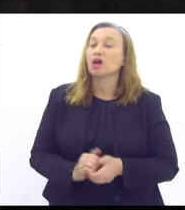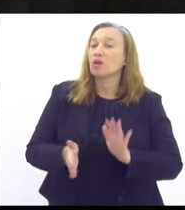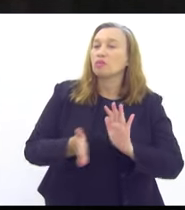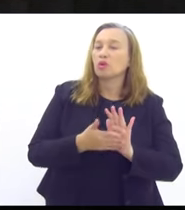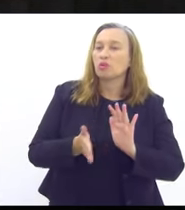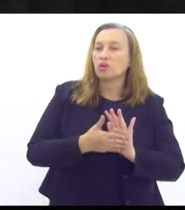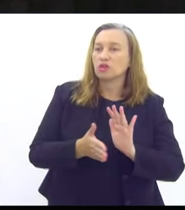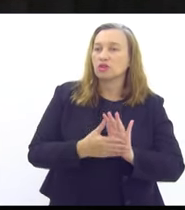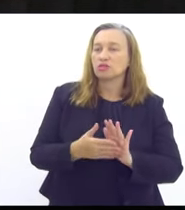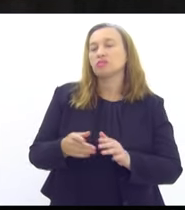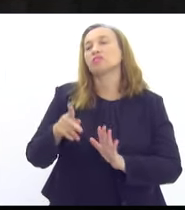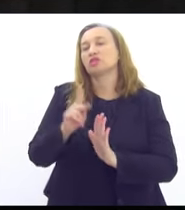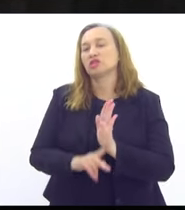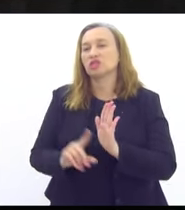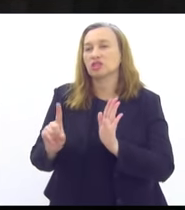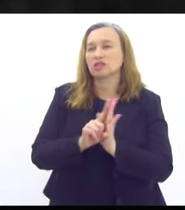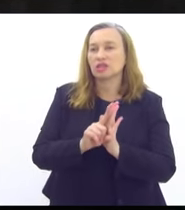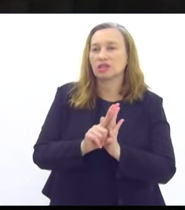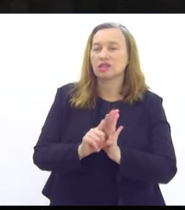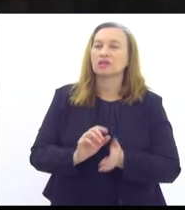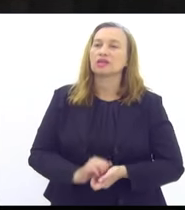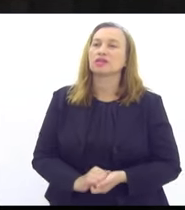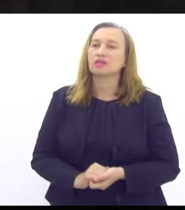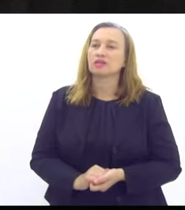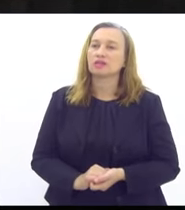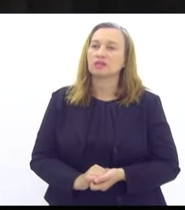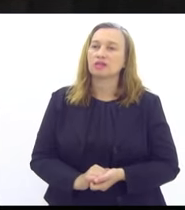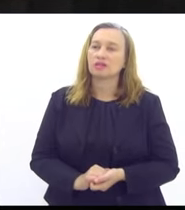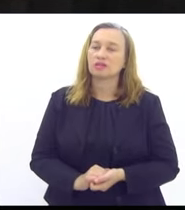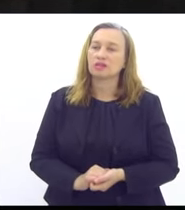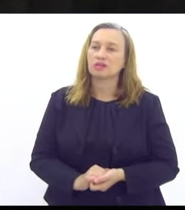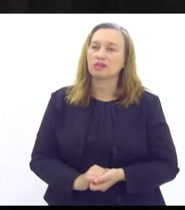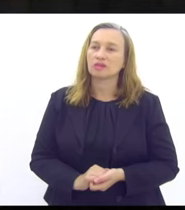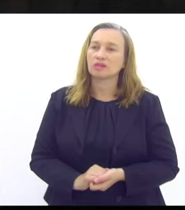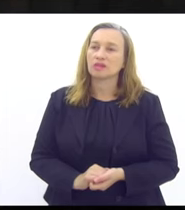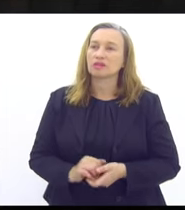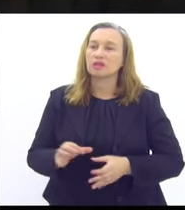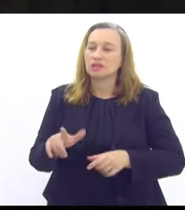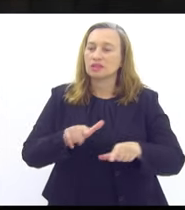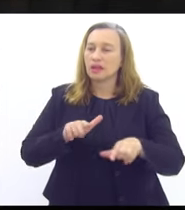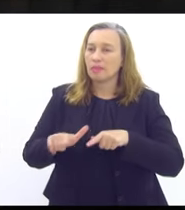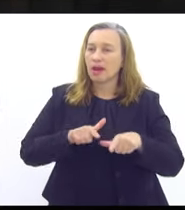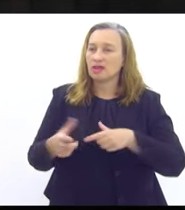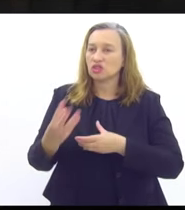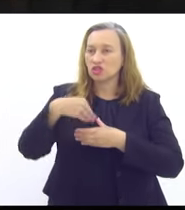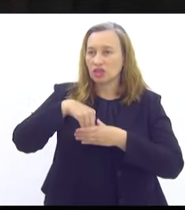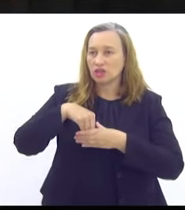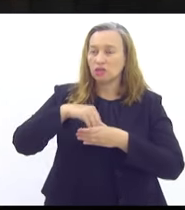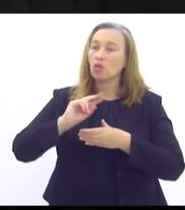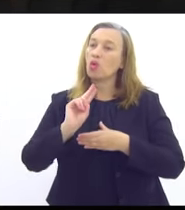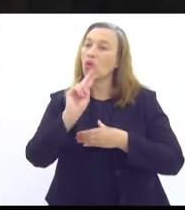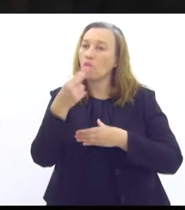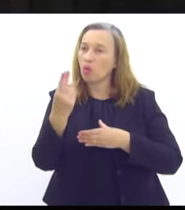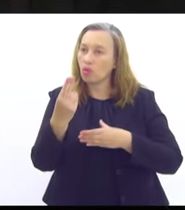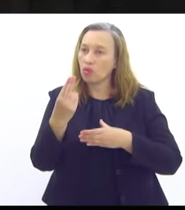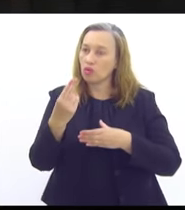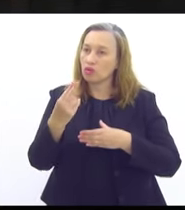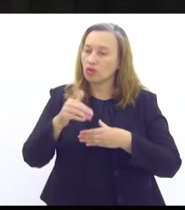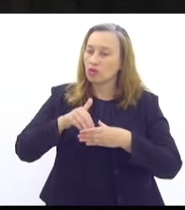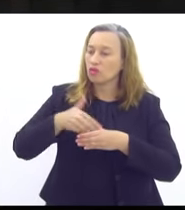projeto de lei foi explicitar operações internas ou operações